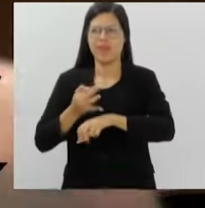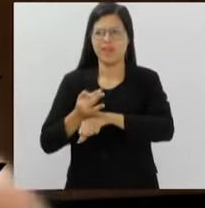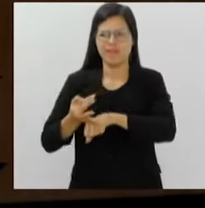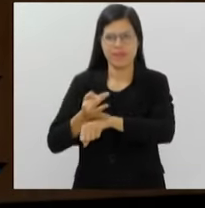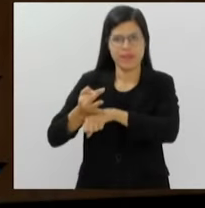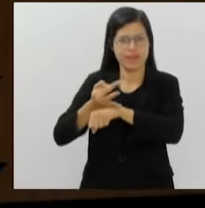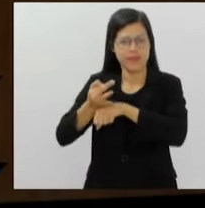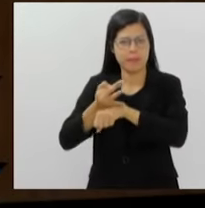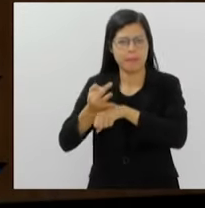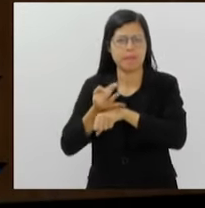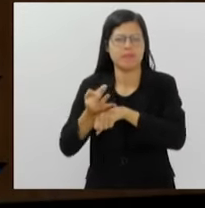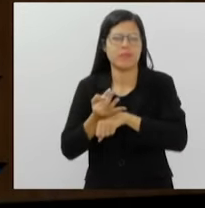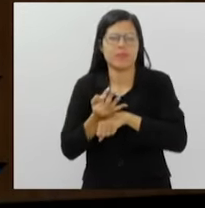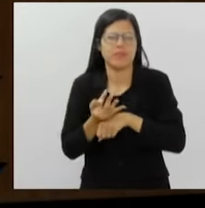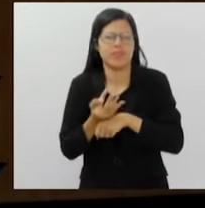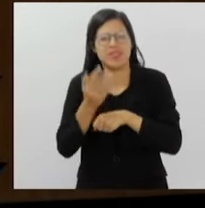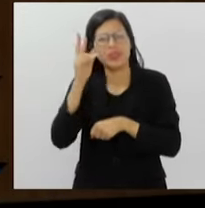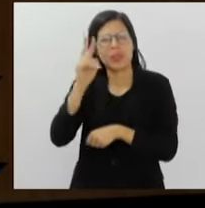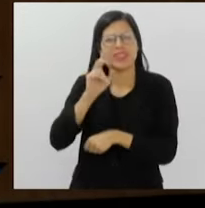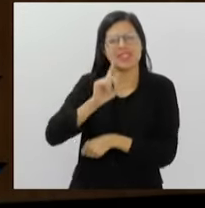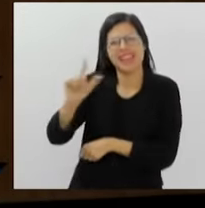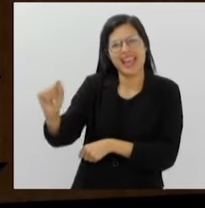Que história é essa de saidinha?